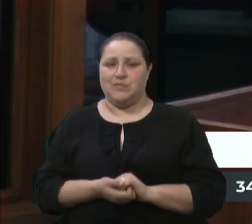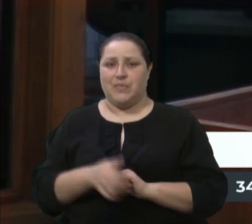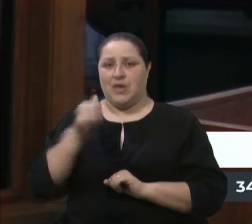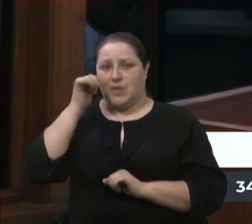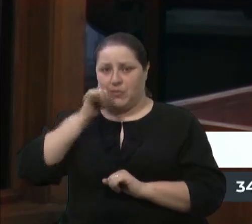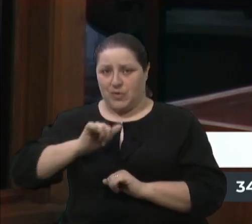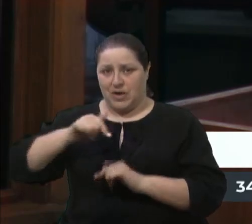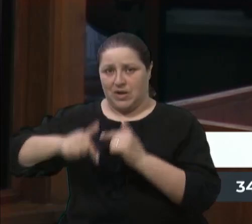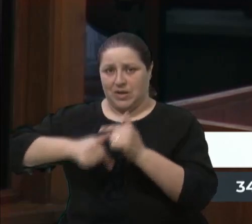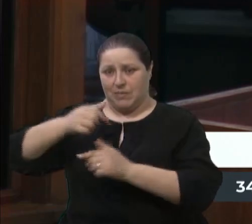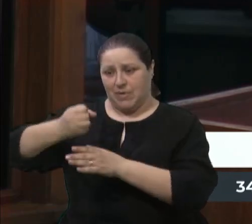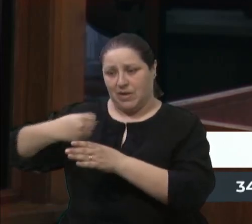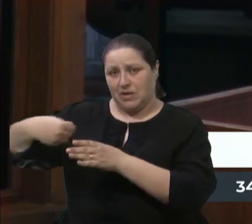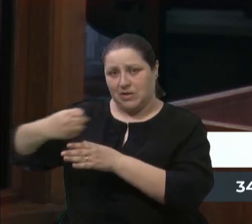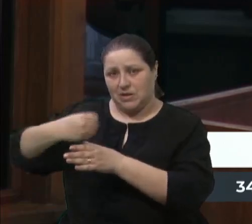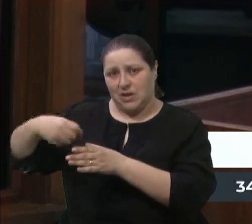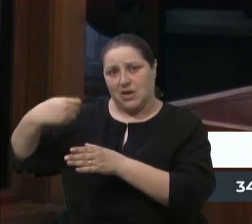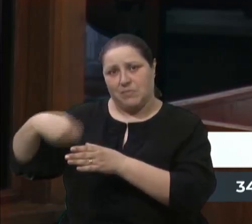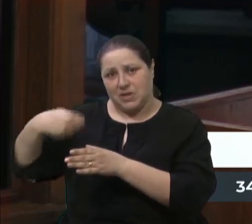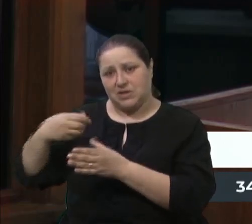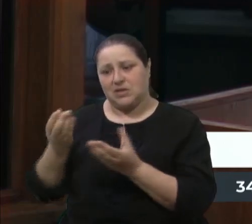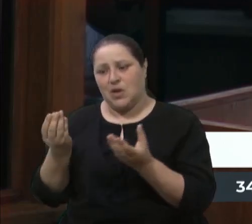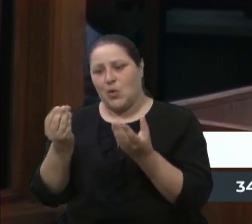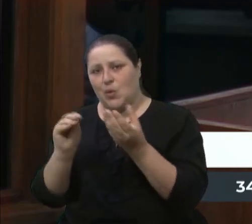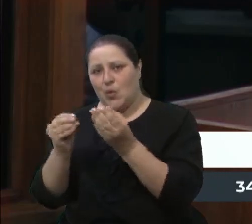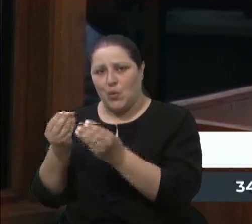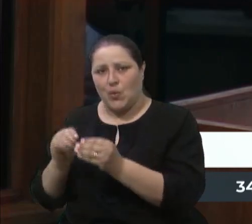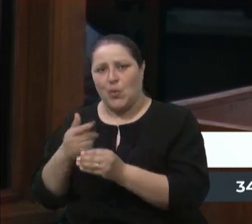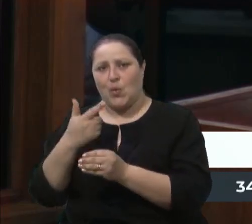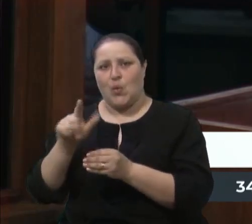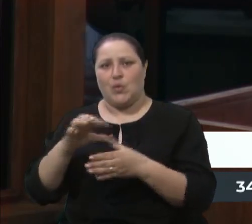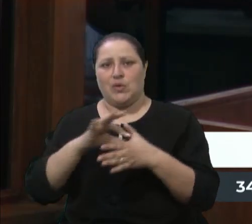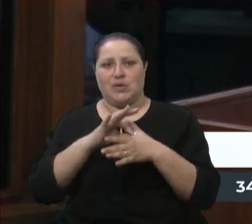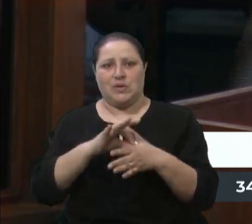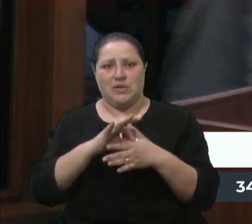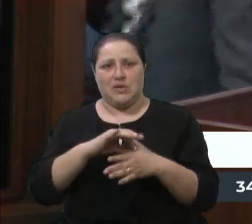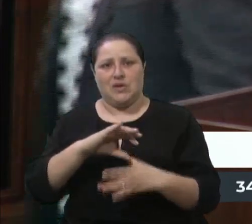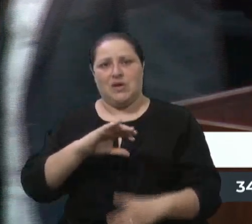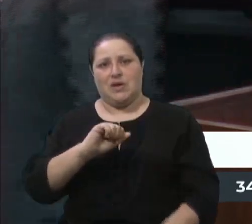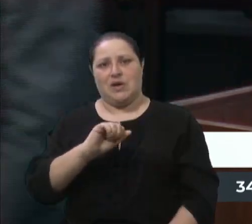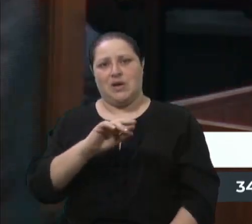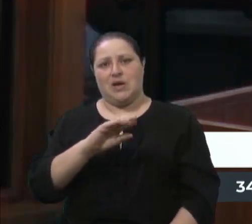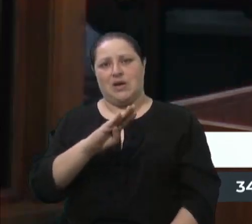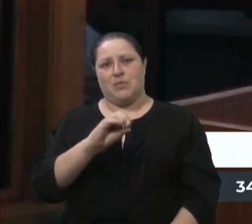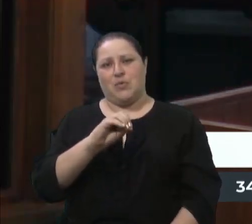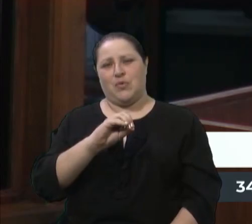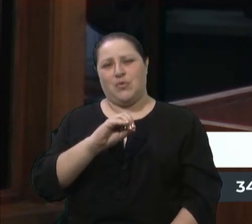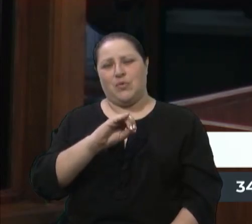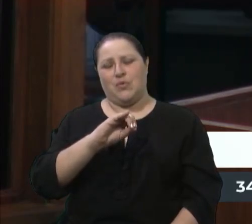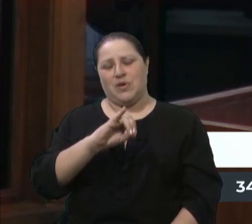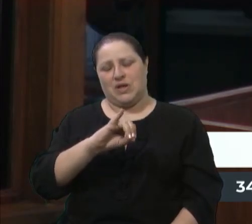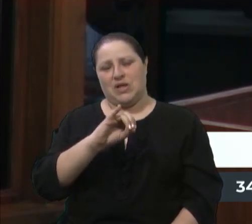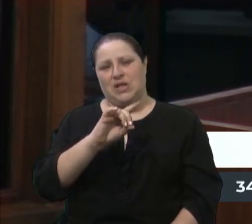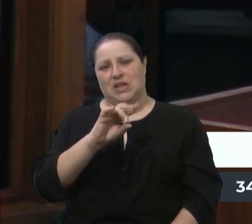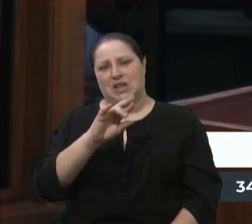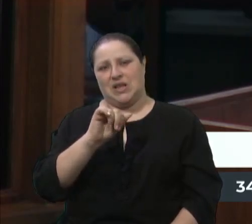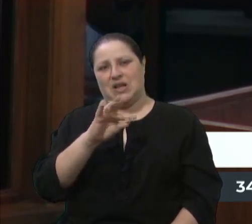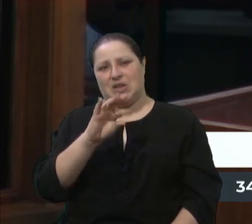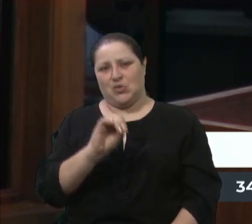merendeiras tiveram que incrementar com um outro carboidrato. Presumo que haja